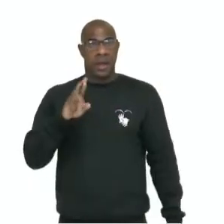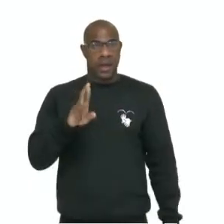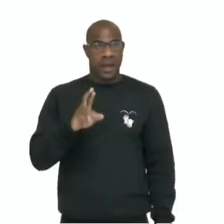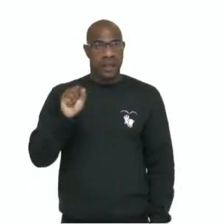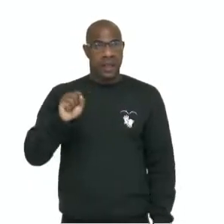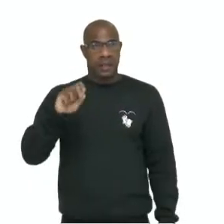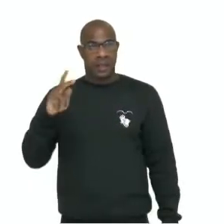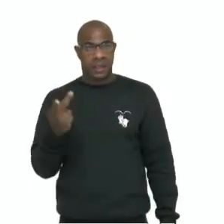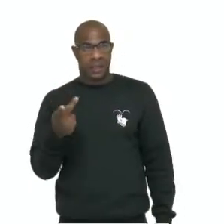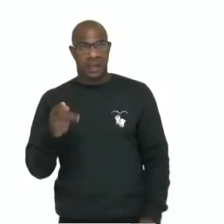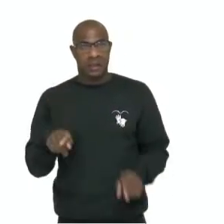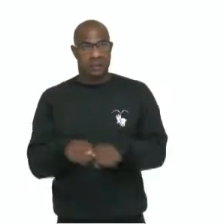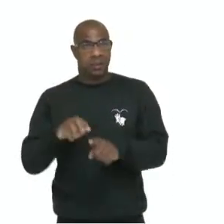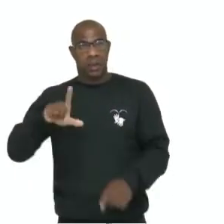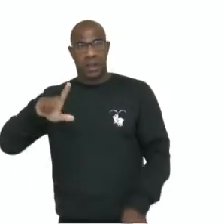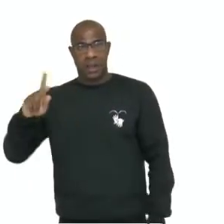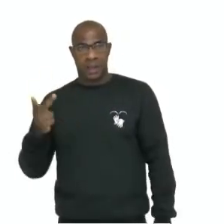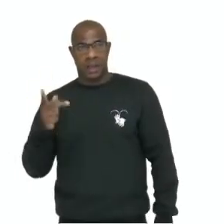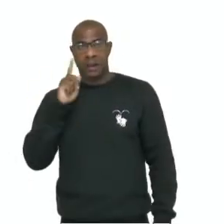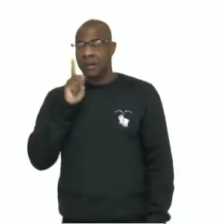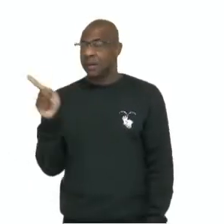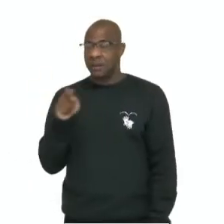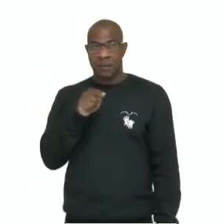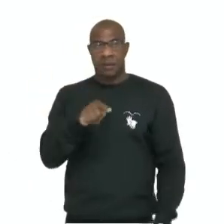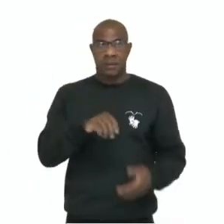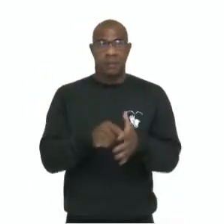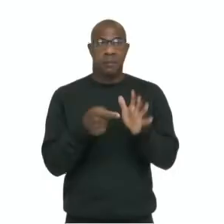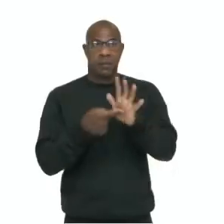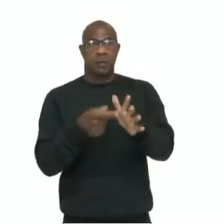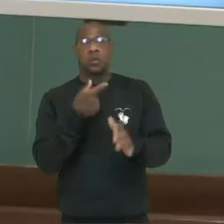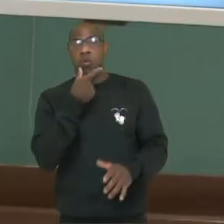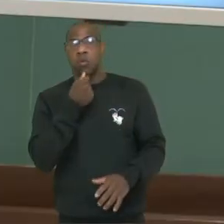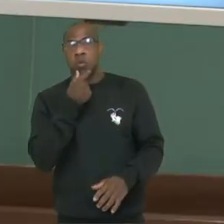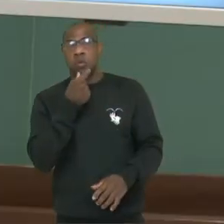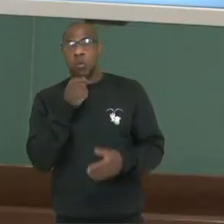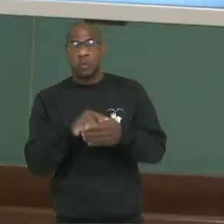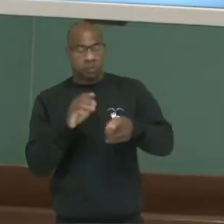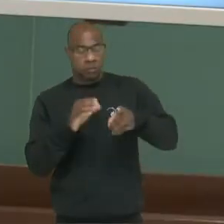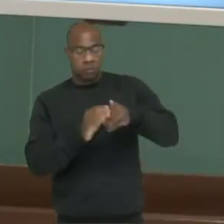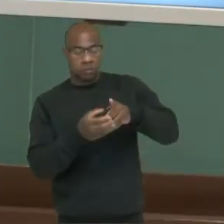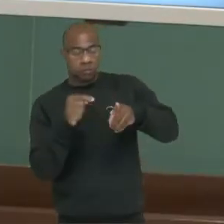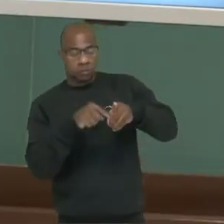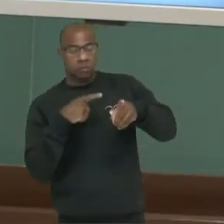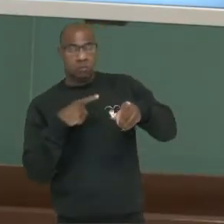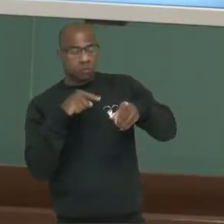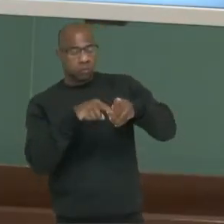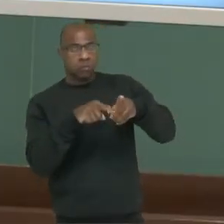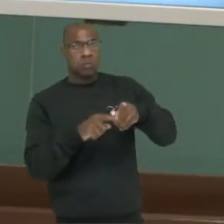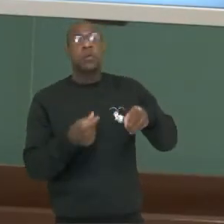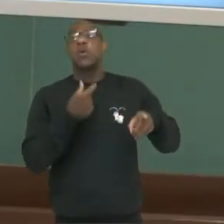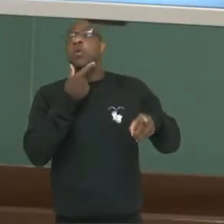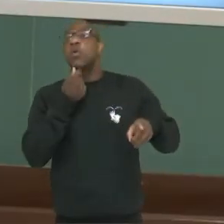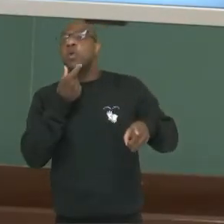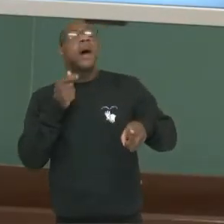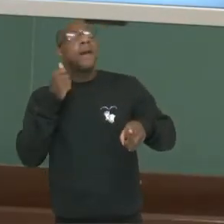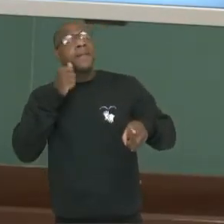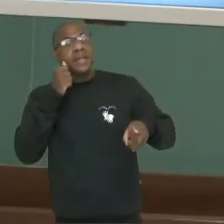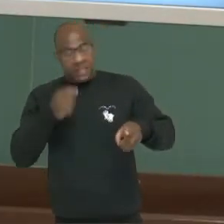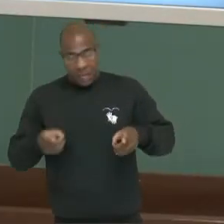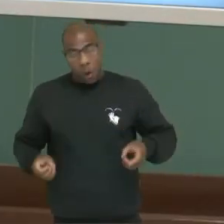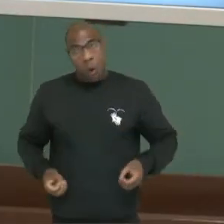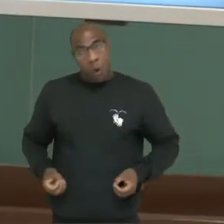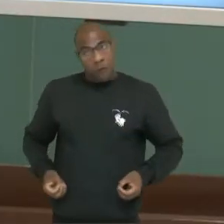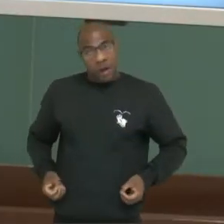e o LH. Então, olha, ele vai, nos meninos seria no testículo e nas meninas no ovário. Então,